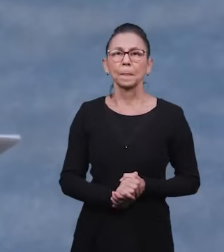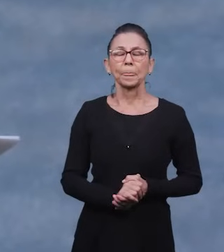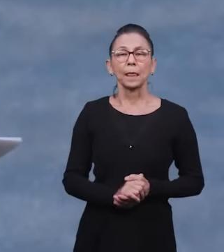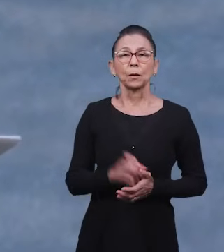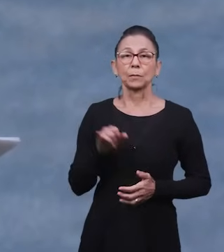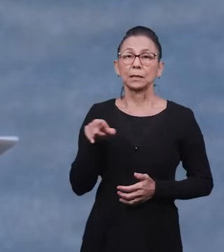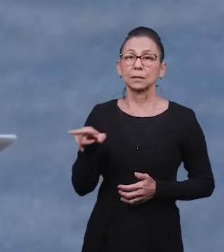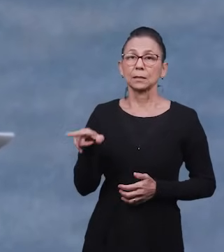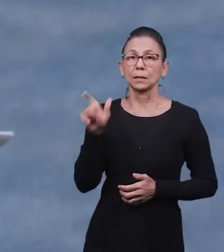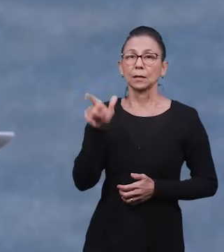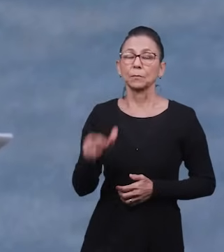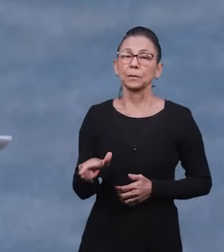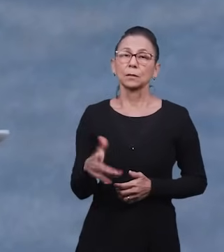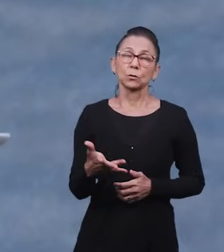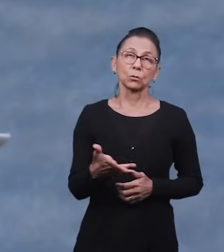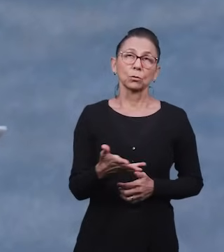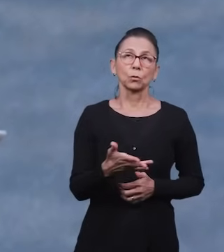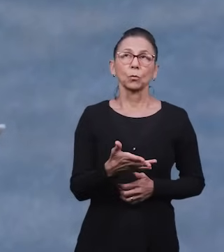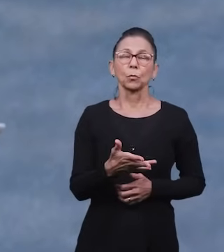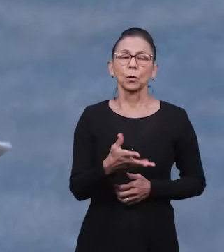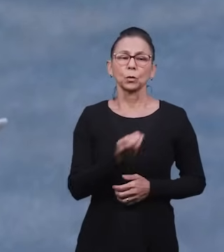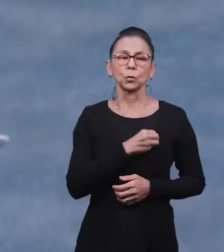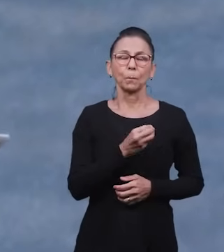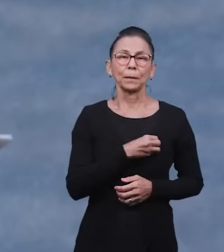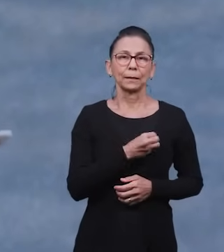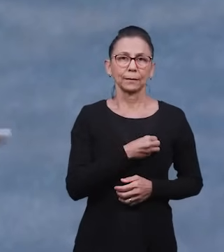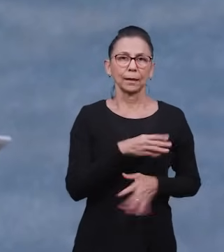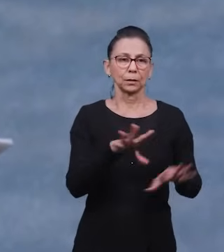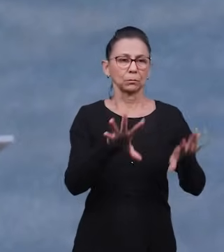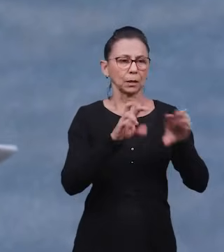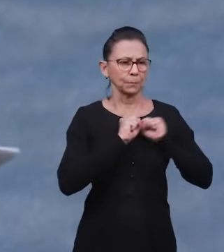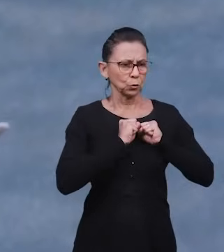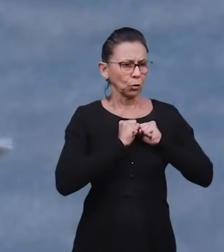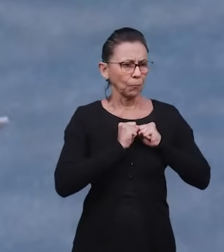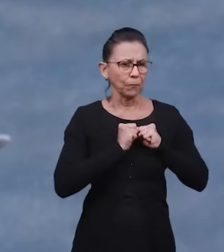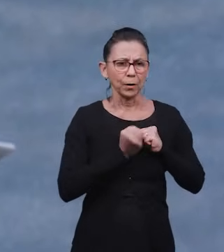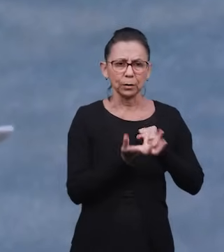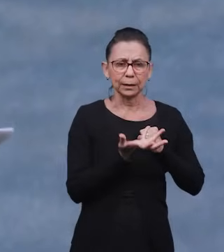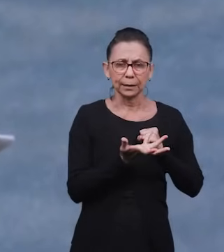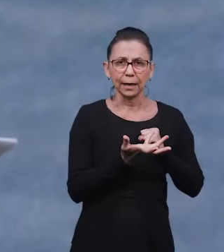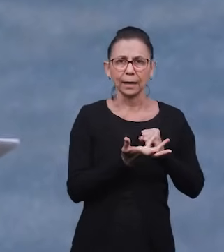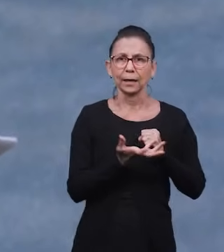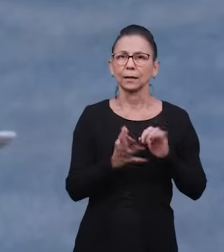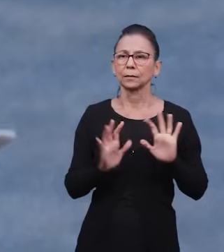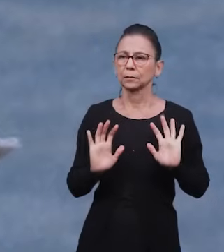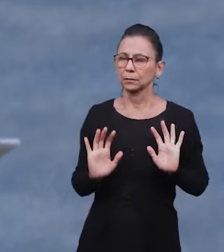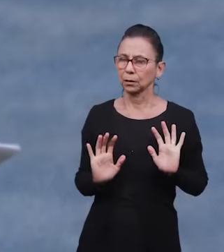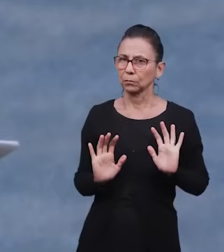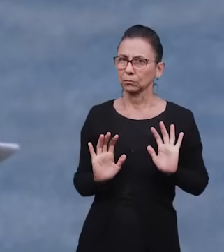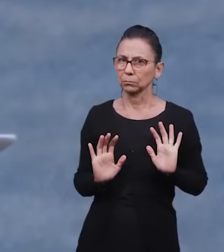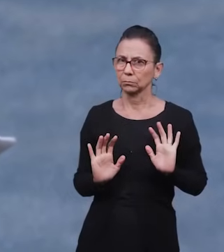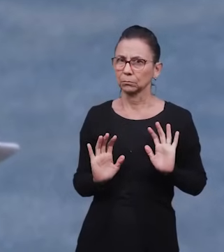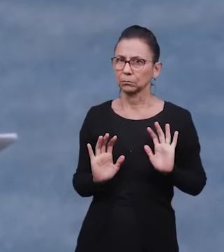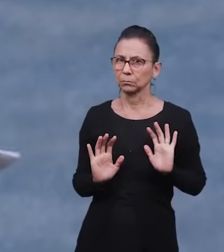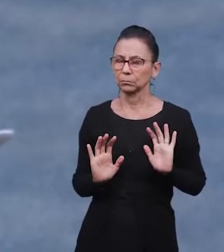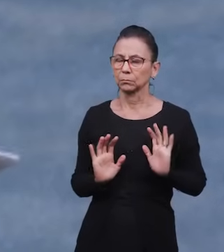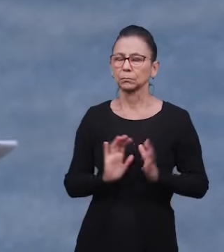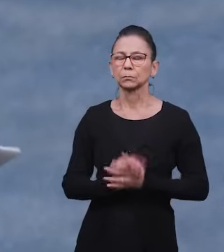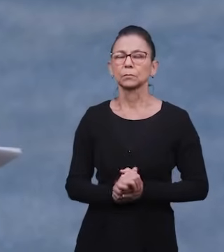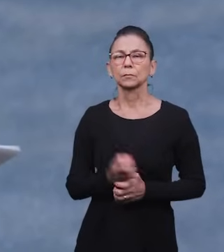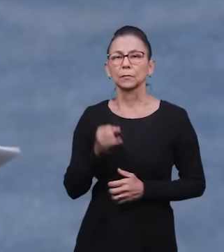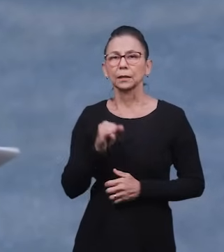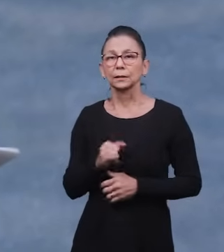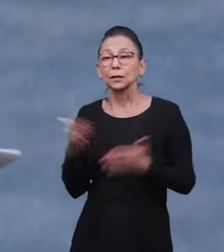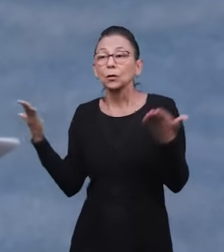definiu pelo pecado. Não, já não é o dia de hoje, não. Hoje ele está conosco, hoje ele está na dificuldade, hoje ele está precisando. Nós vamos